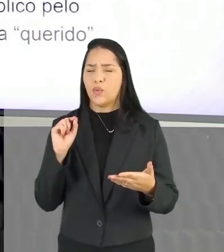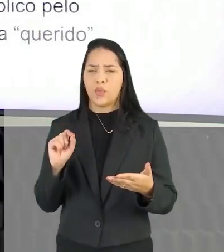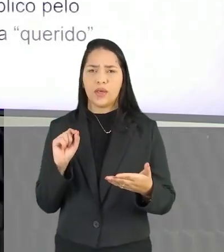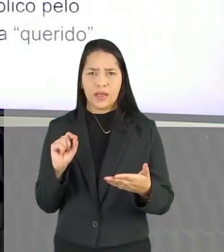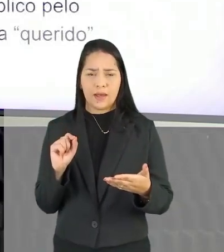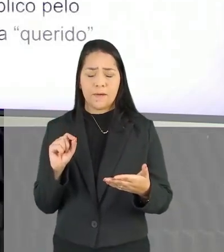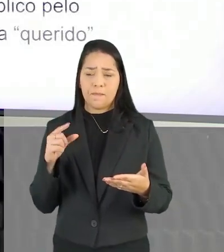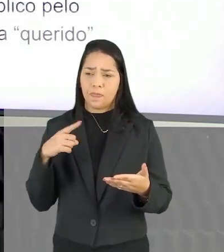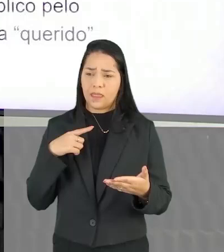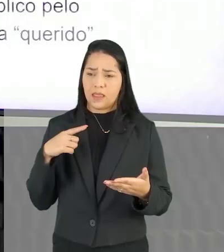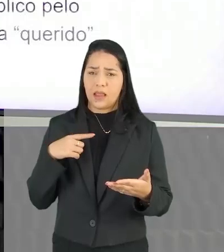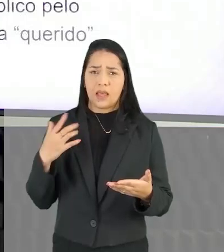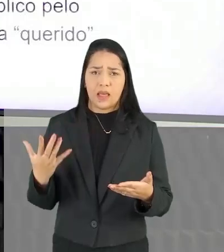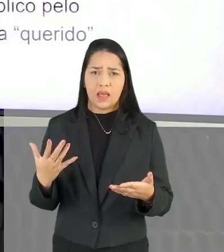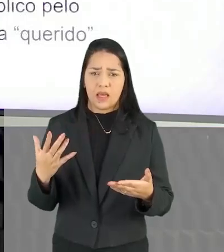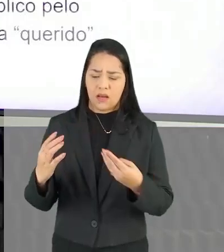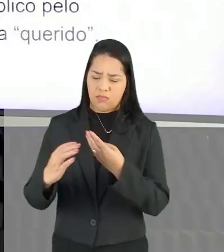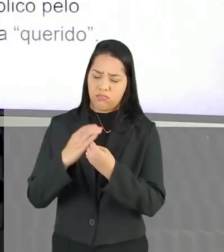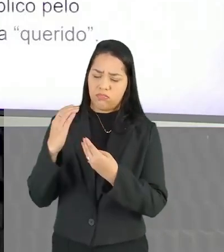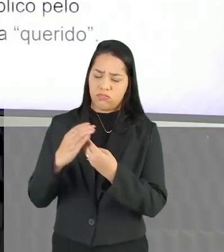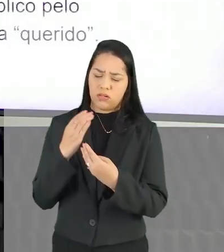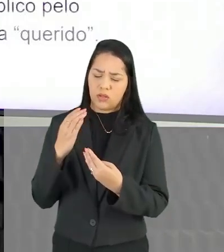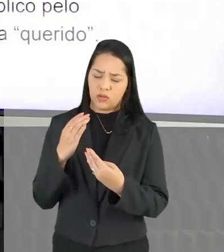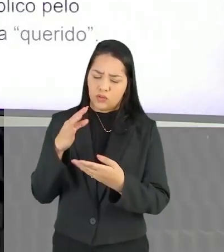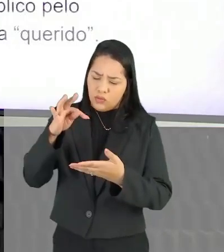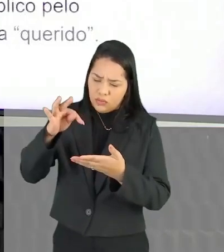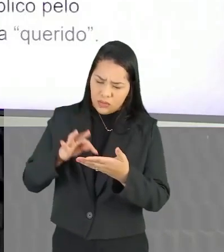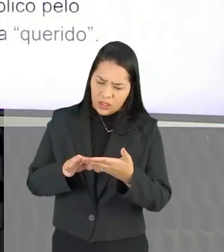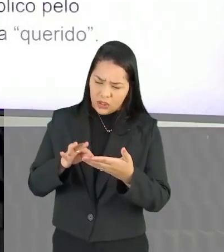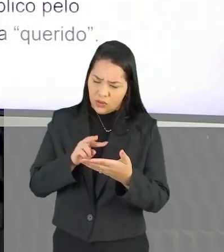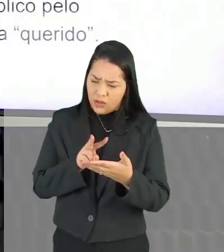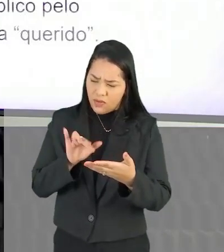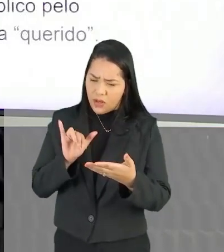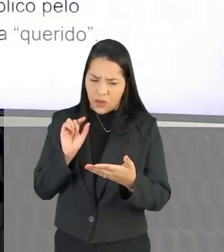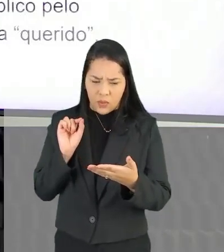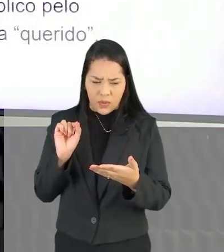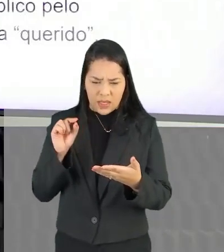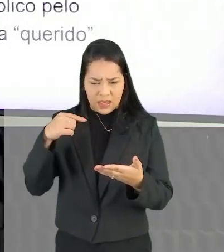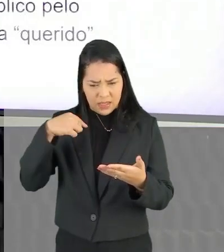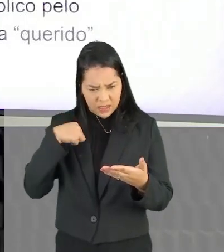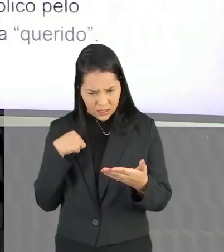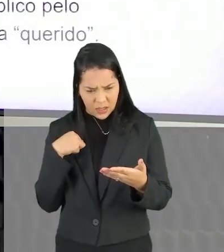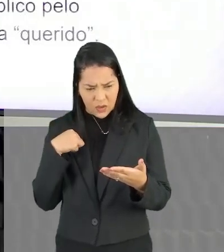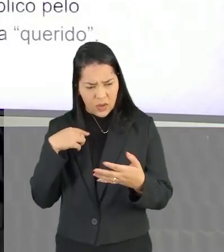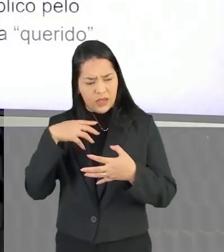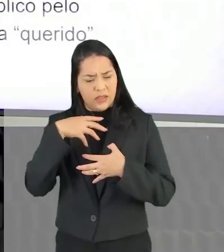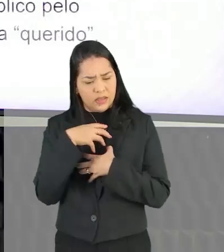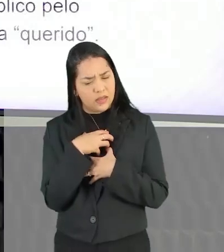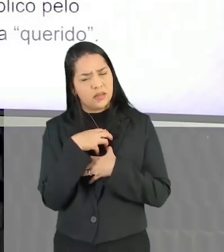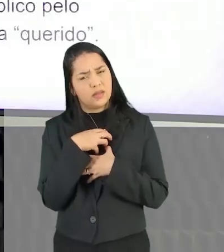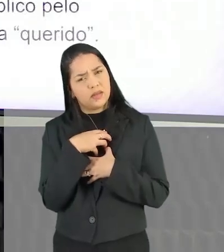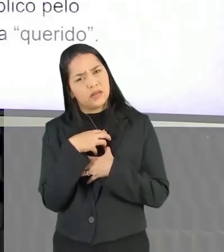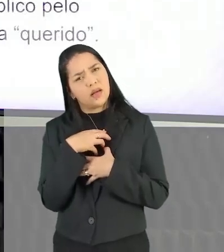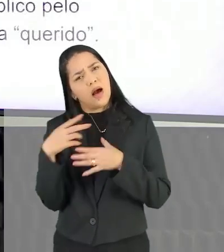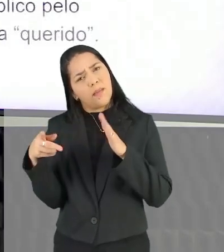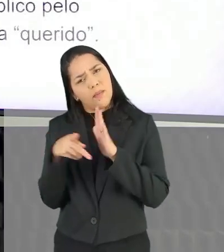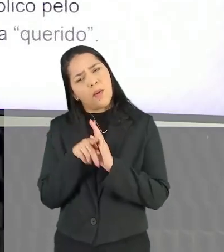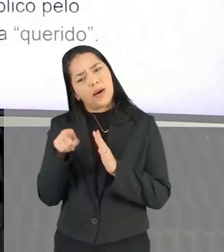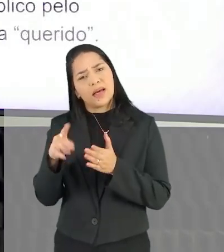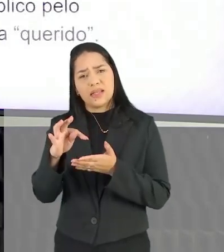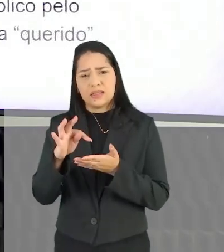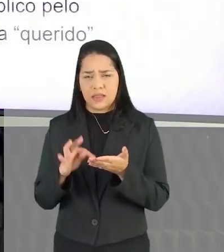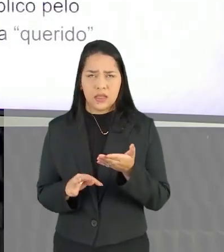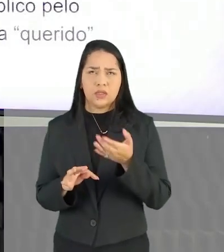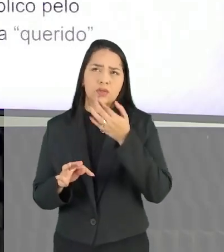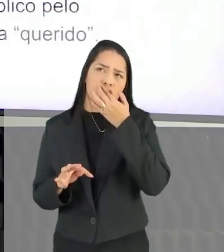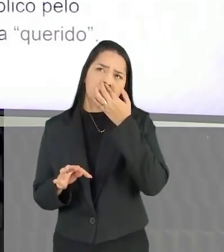forma, há pistas no texto que vão fazer com que eu me sinta pertencendo àquele